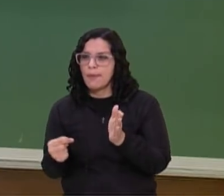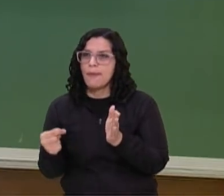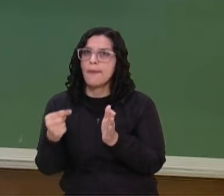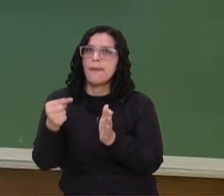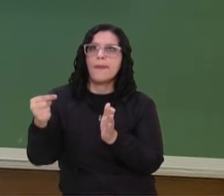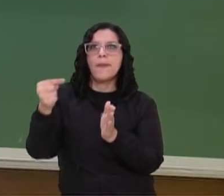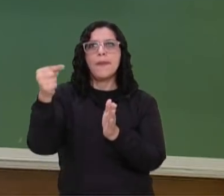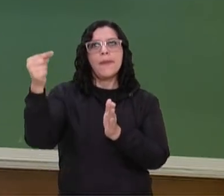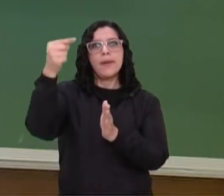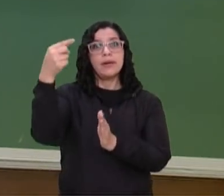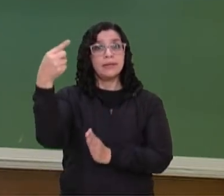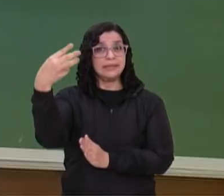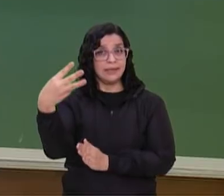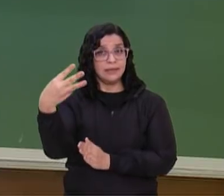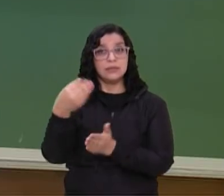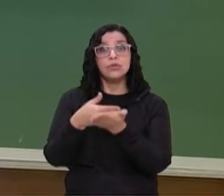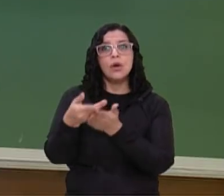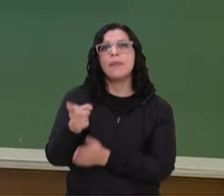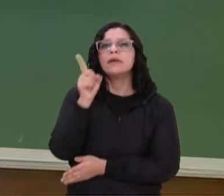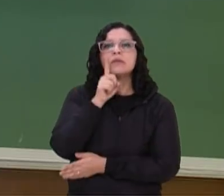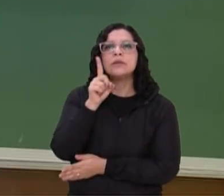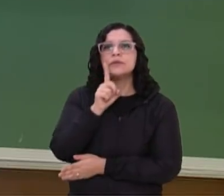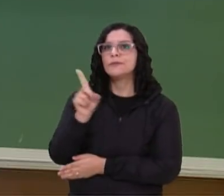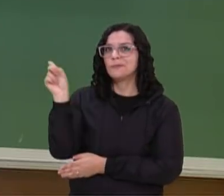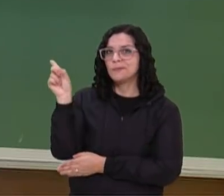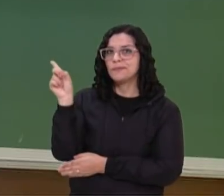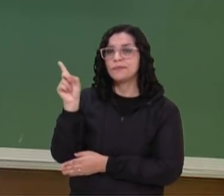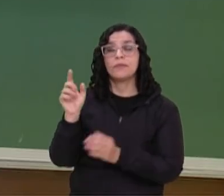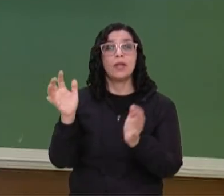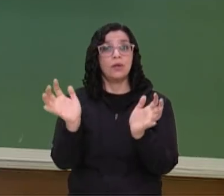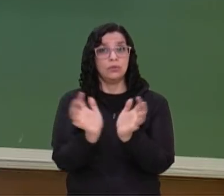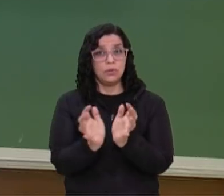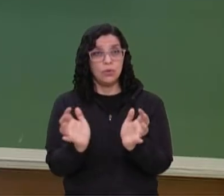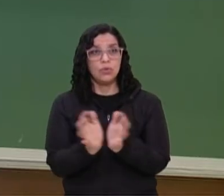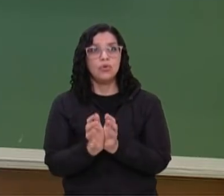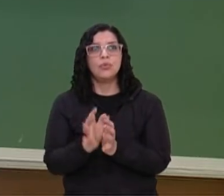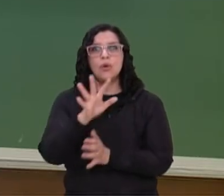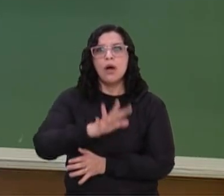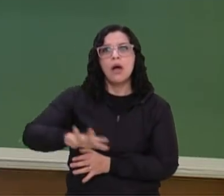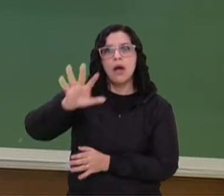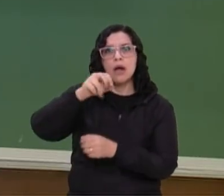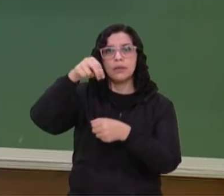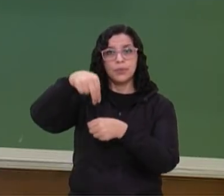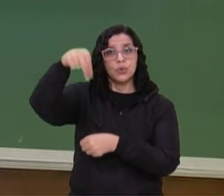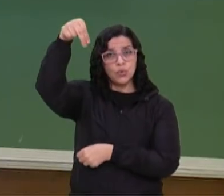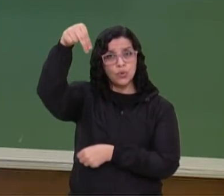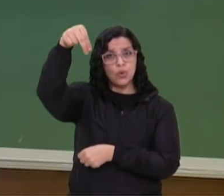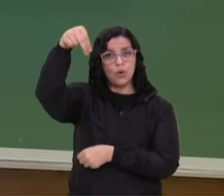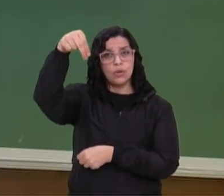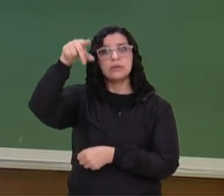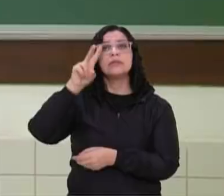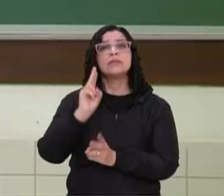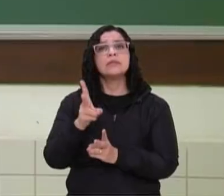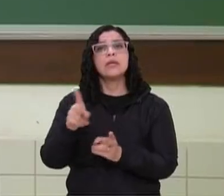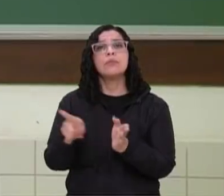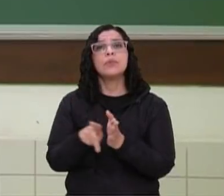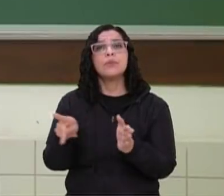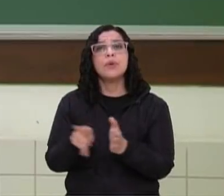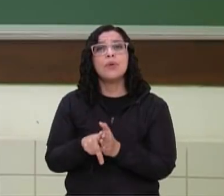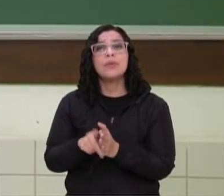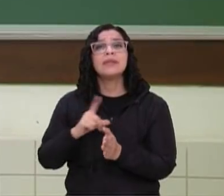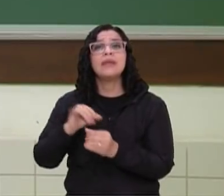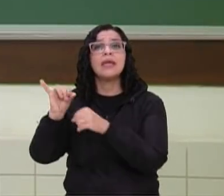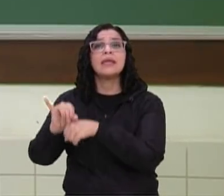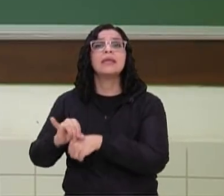dar origem aos Estados Unidos. Tá? As colônias da região central para o norte, elas vão ser principalmente feitas por